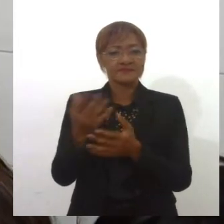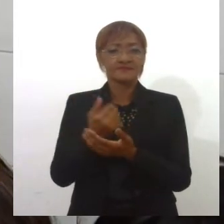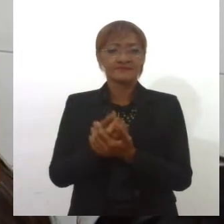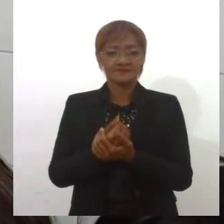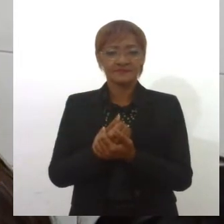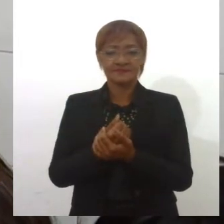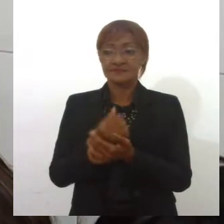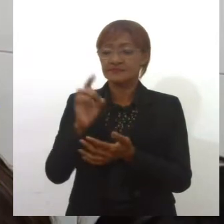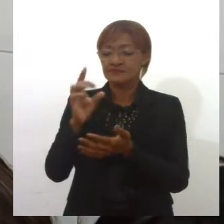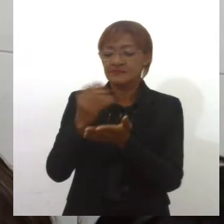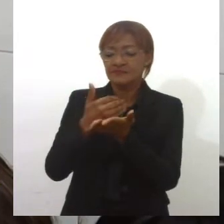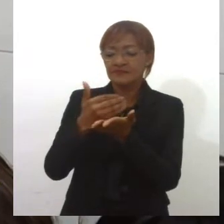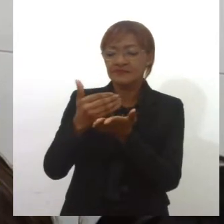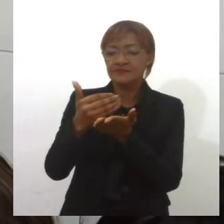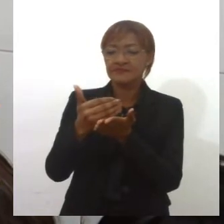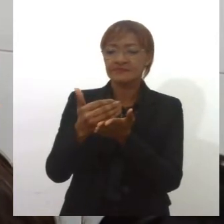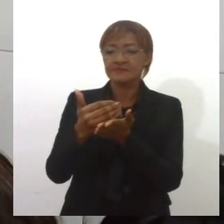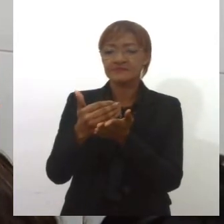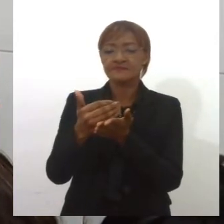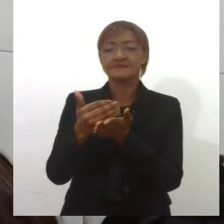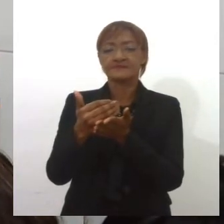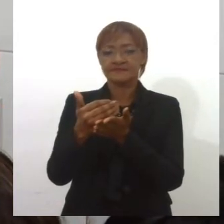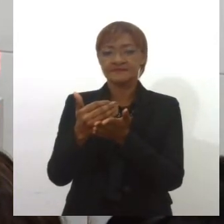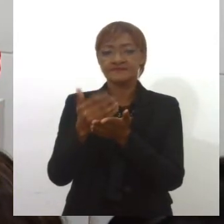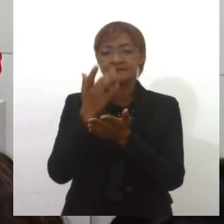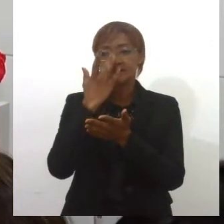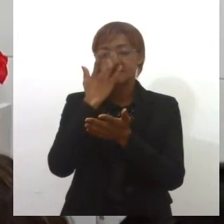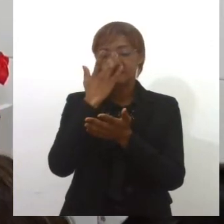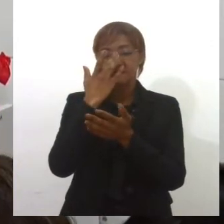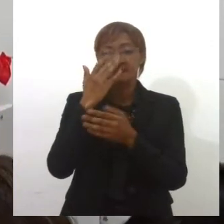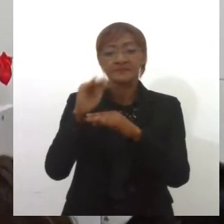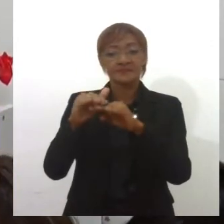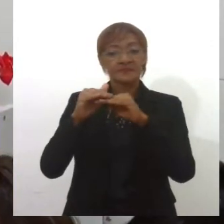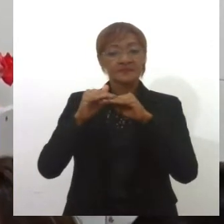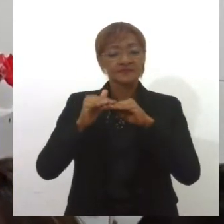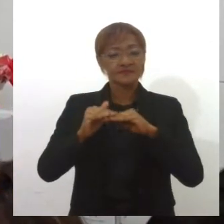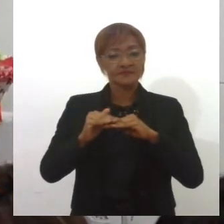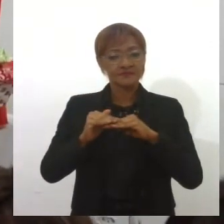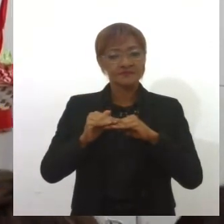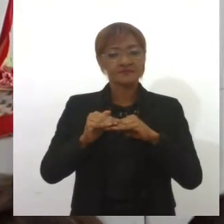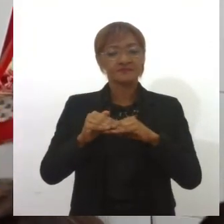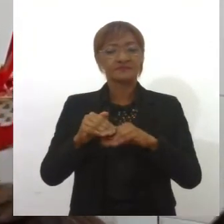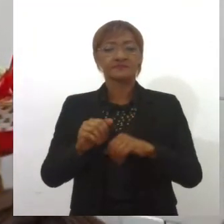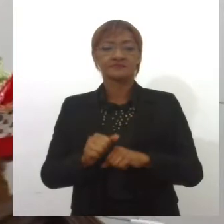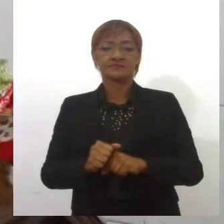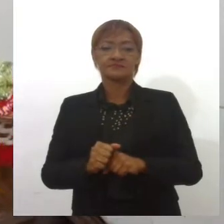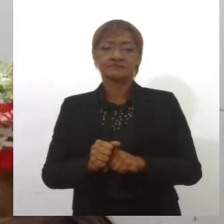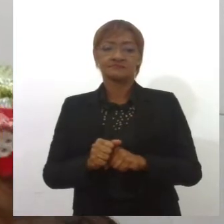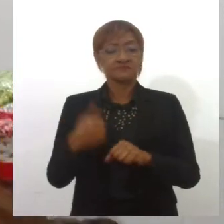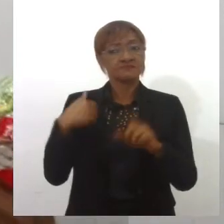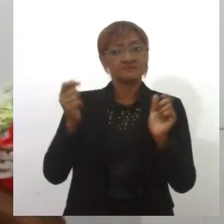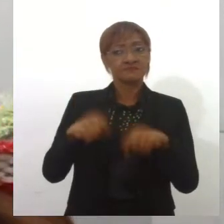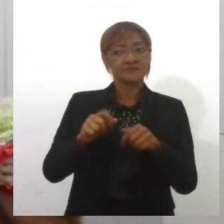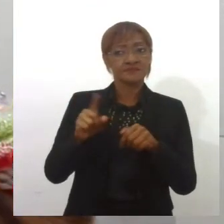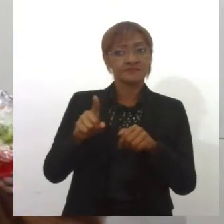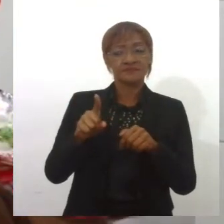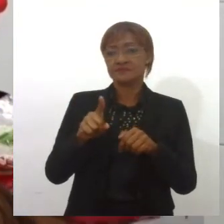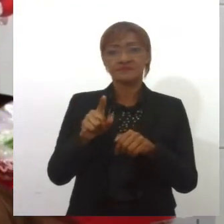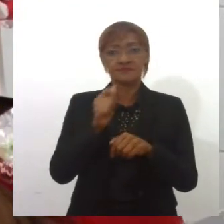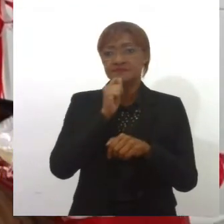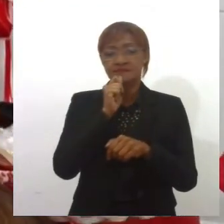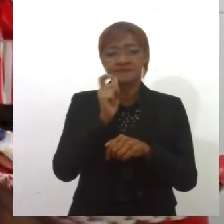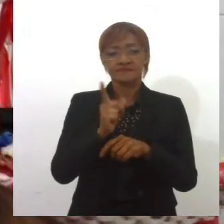Elas estavam começando. E aí elas me procuraram para ver se eu fazia ou não fazia.